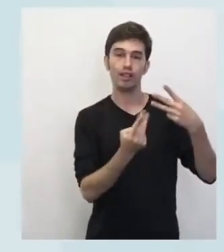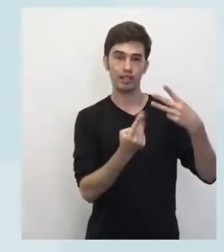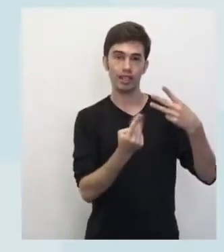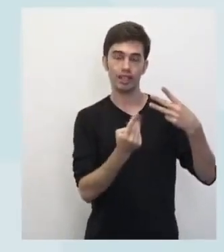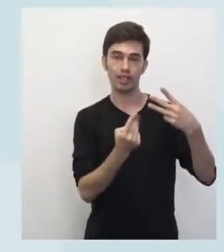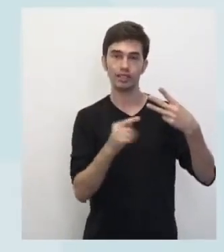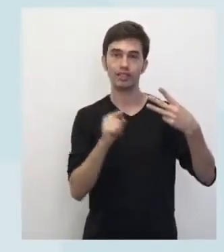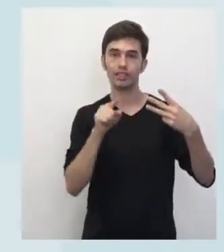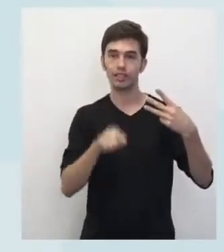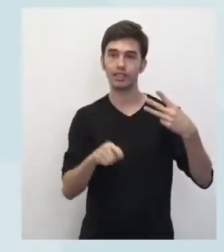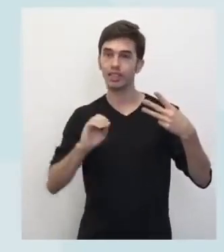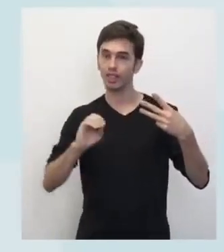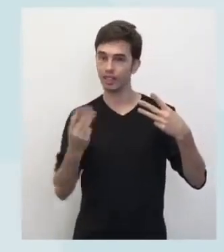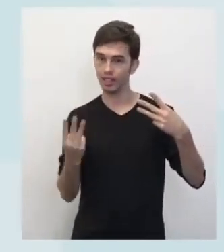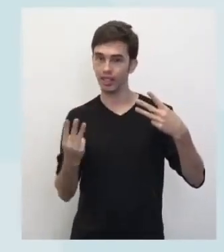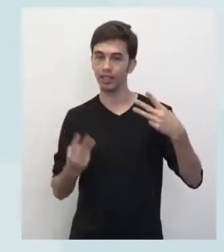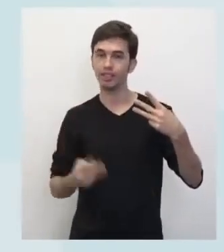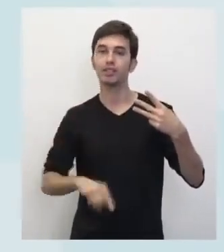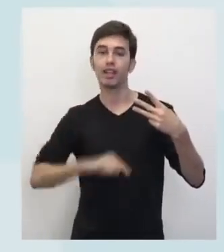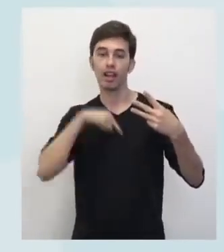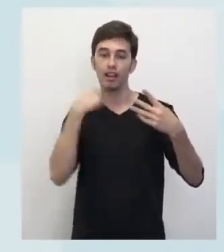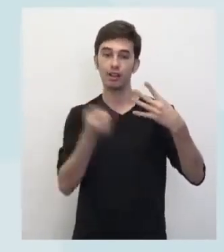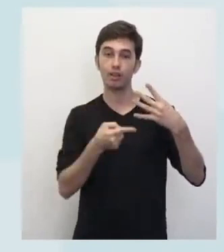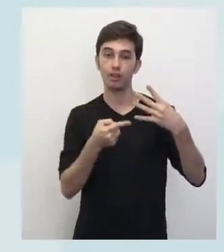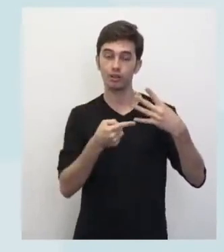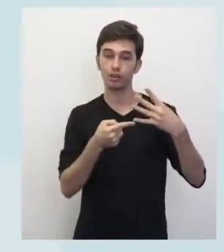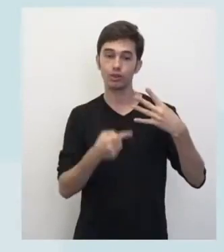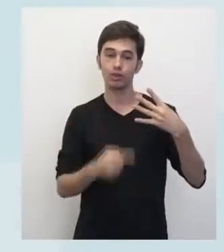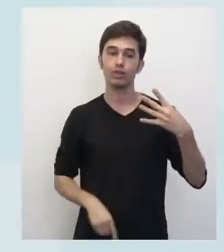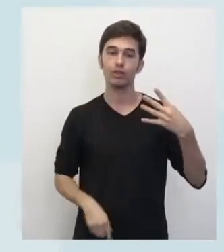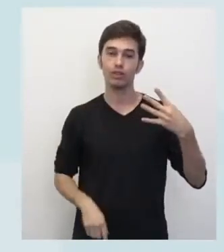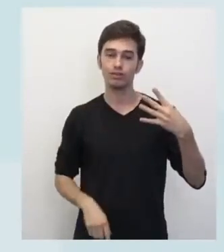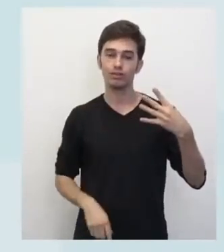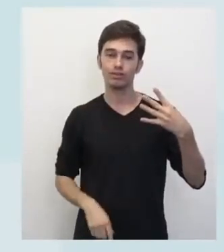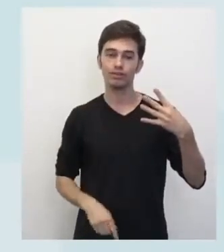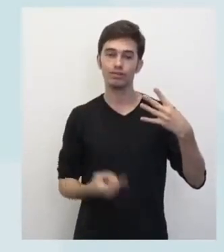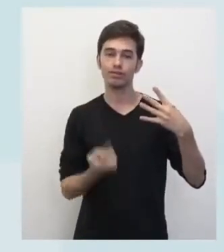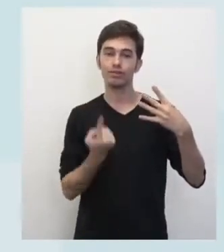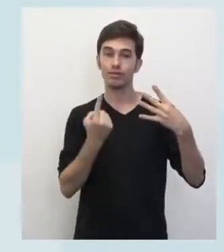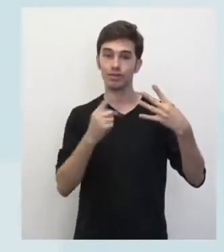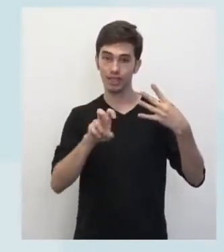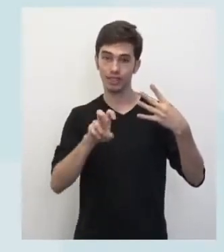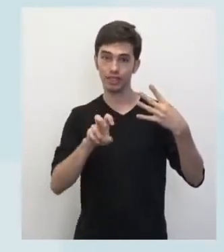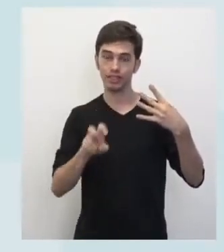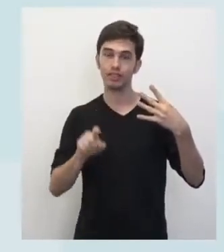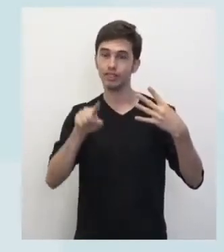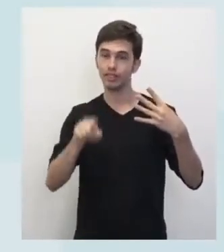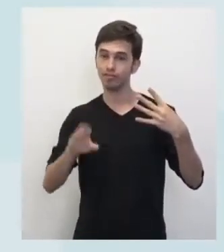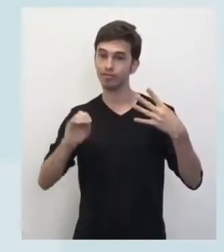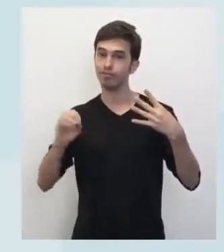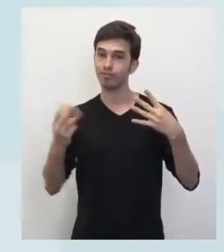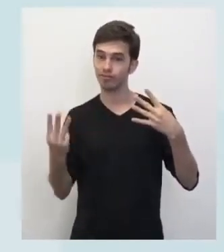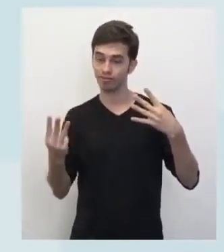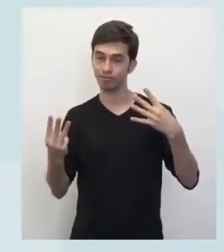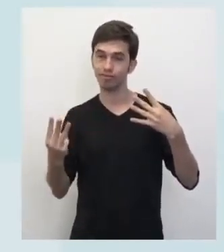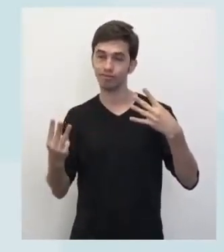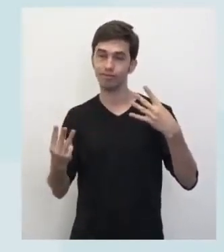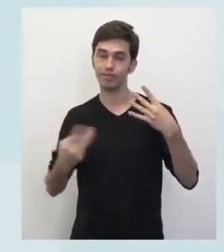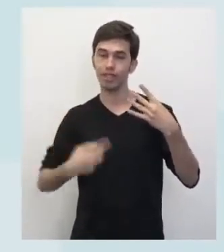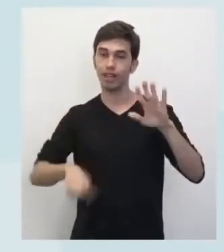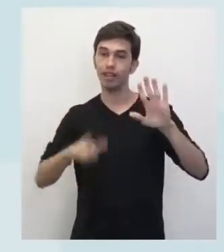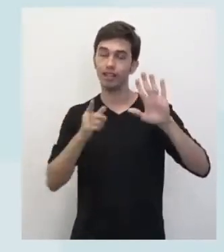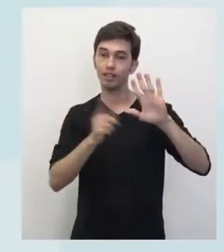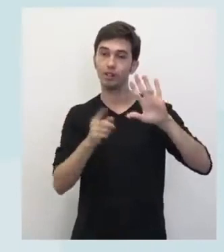Ela falou 13 e 3, fechado, é isso aí. Ok. 15 qual que é o próximo? E 3. 15 e 03. E